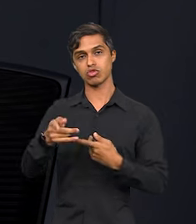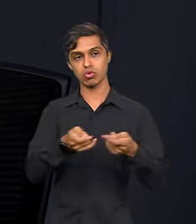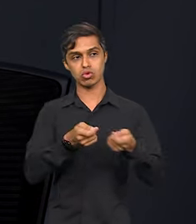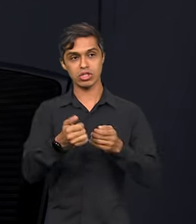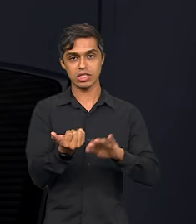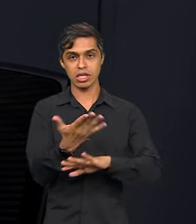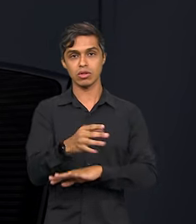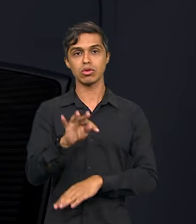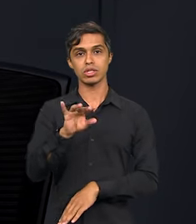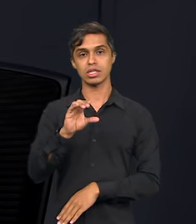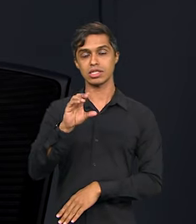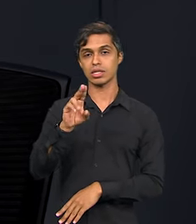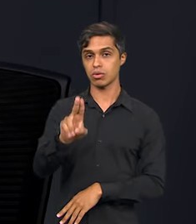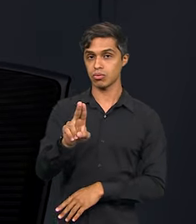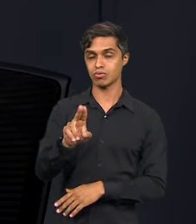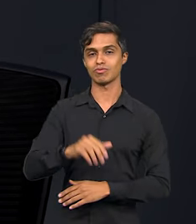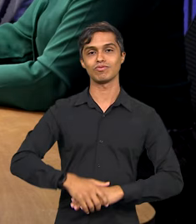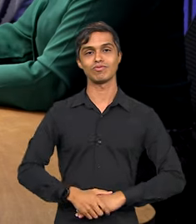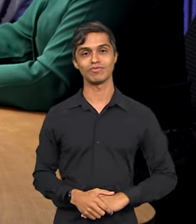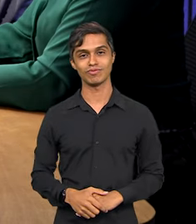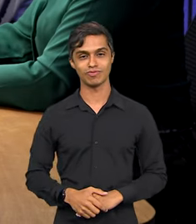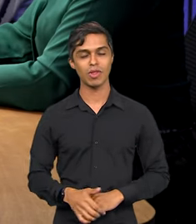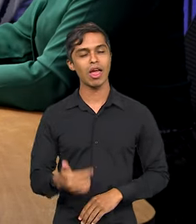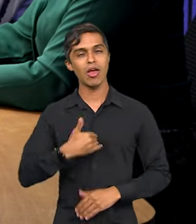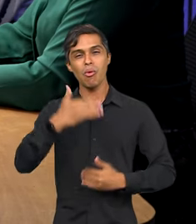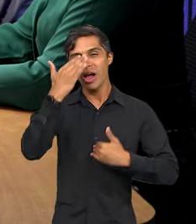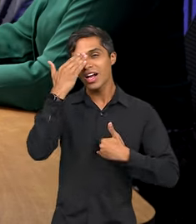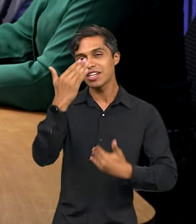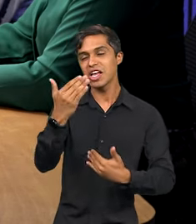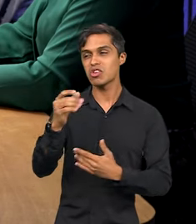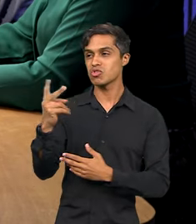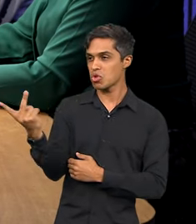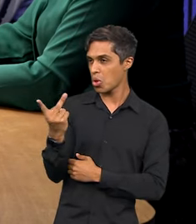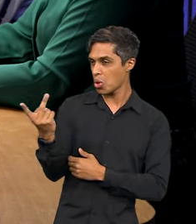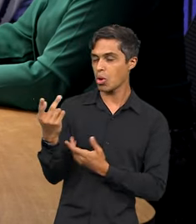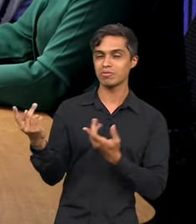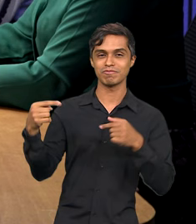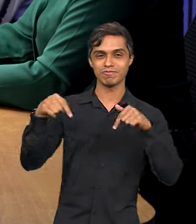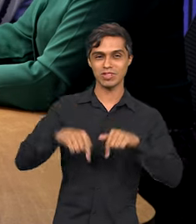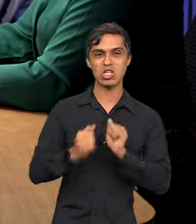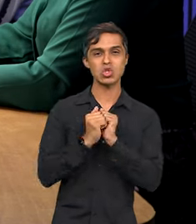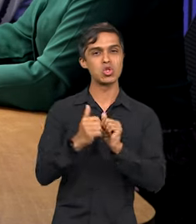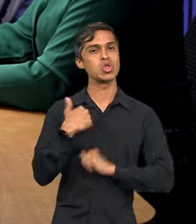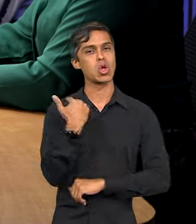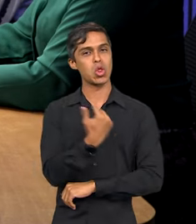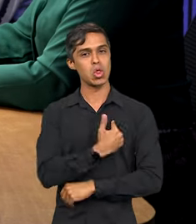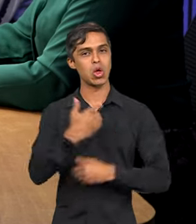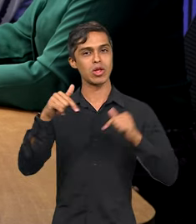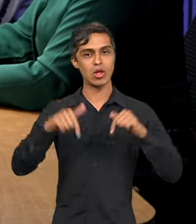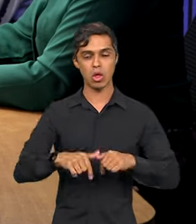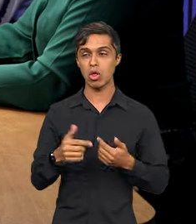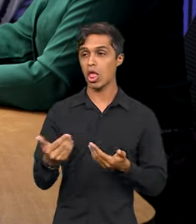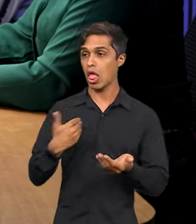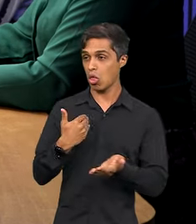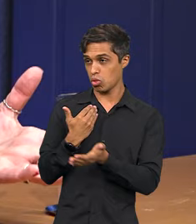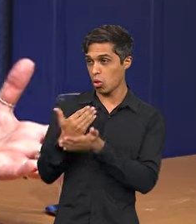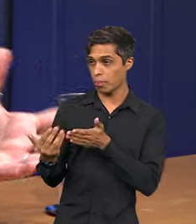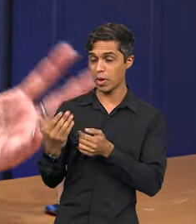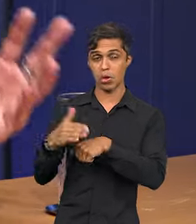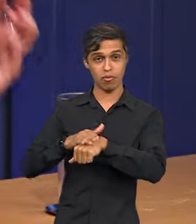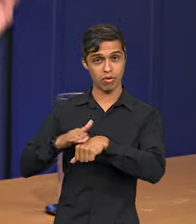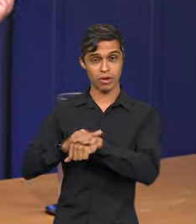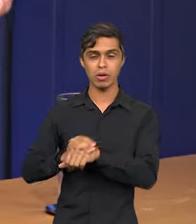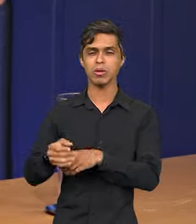Tribunal de Contas da União Eu agradeço muito a presença de vocês duas conosco aqui hoje e vou começar a nossa